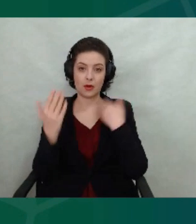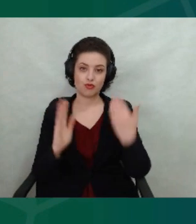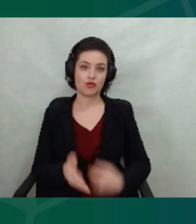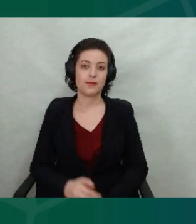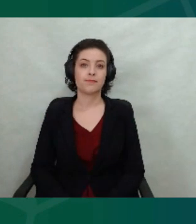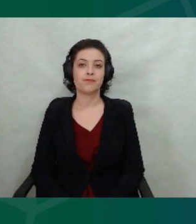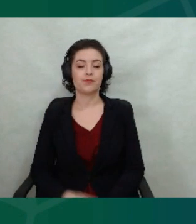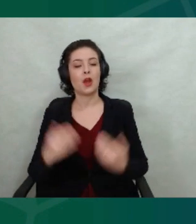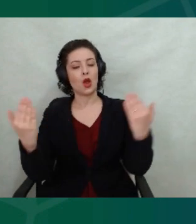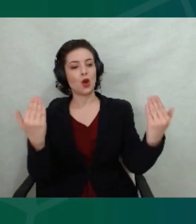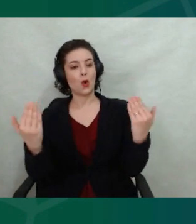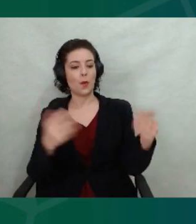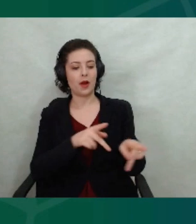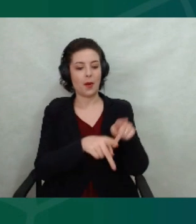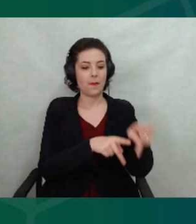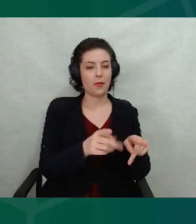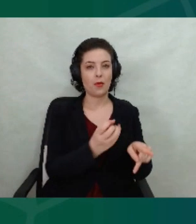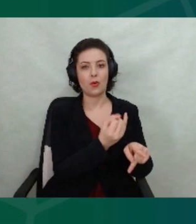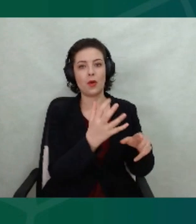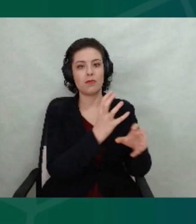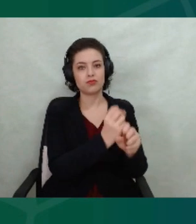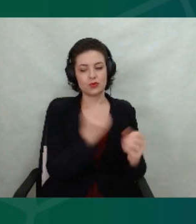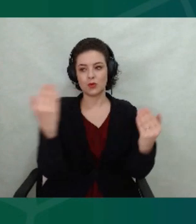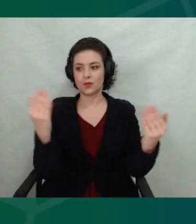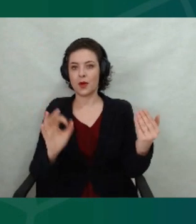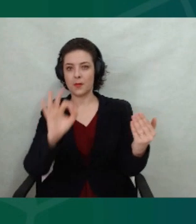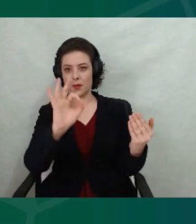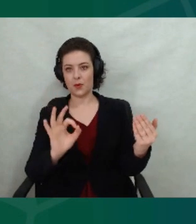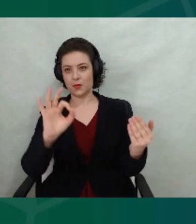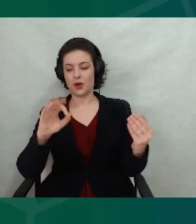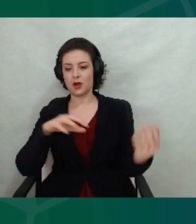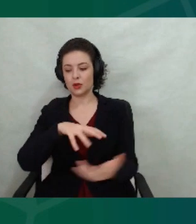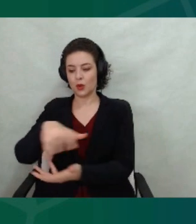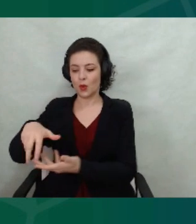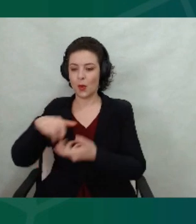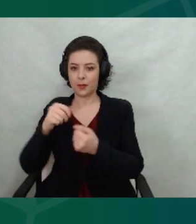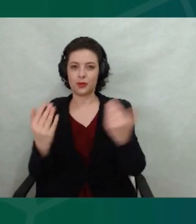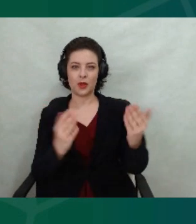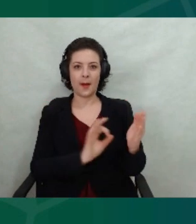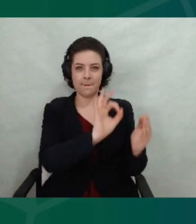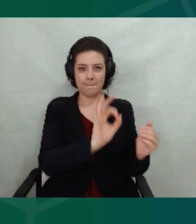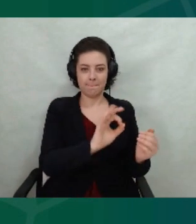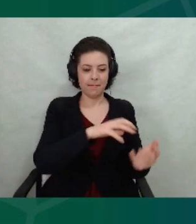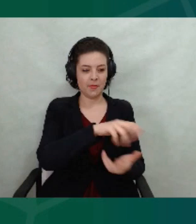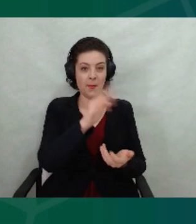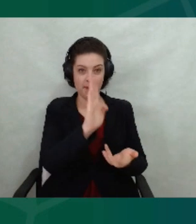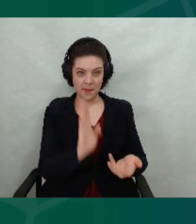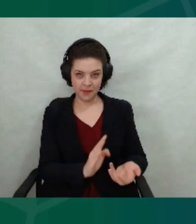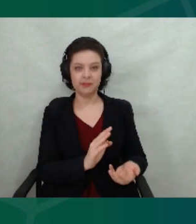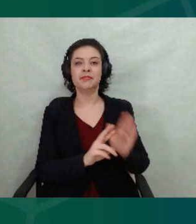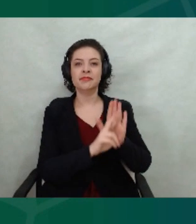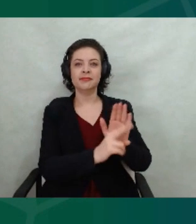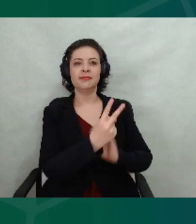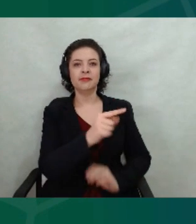população que tem no Brasil com a população mundial, nós representamos 2,7%